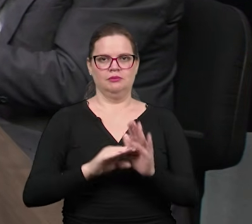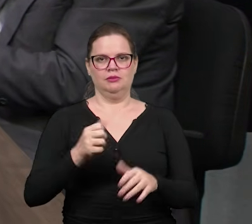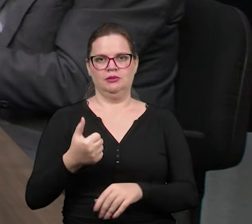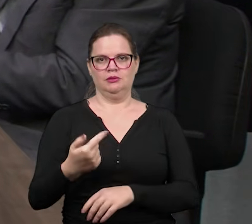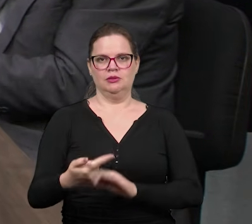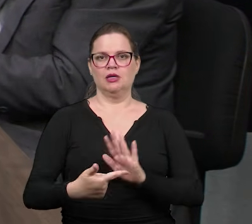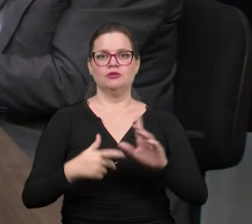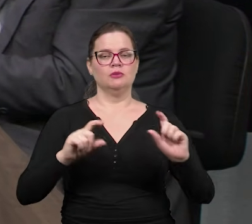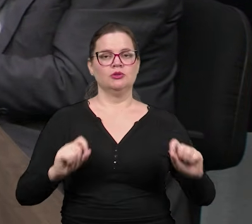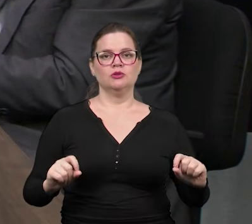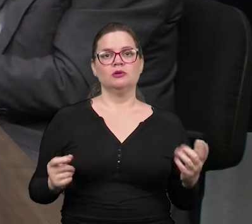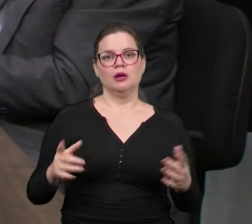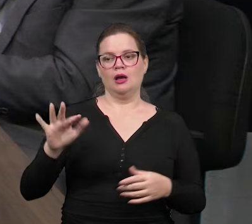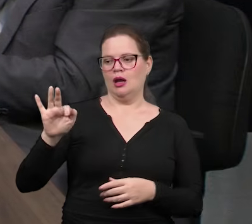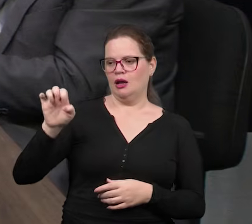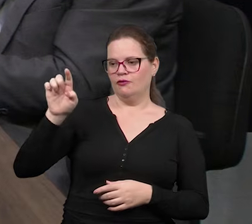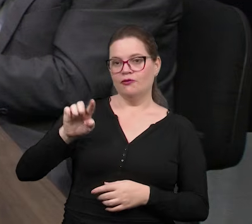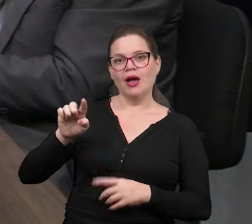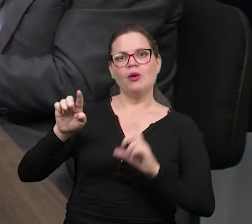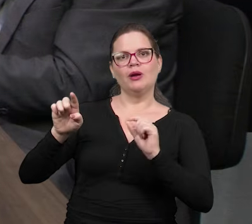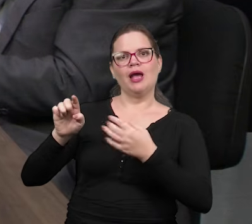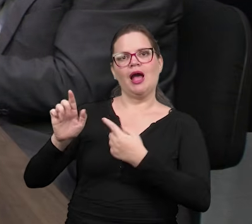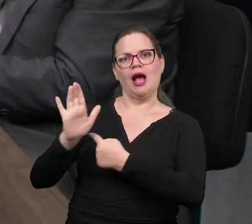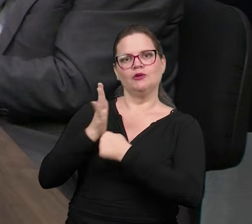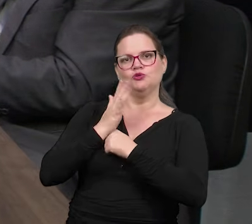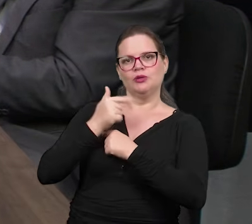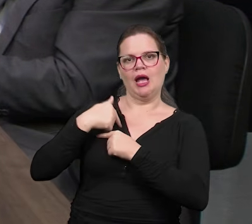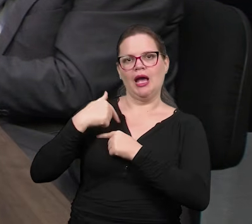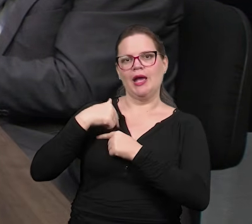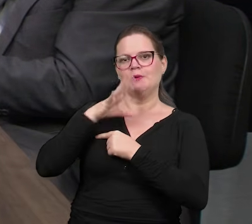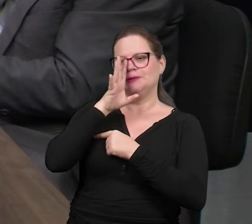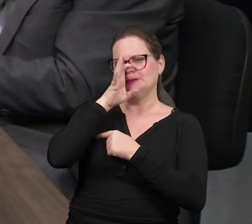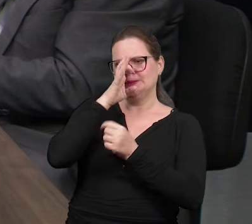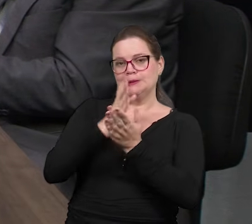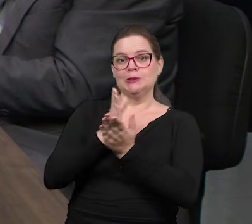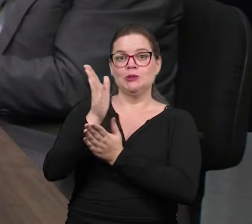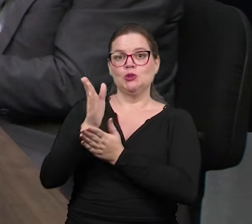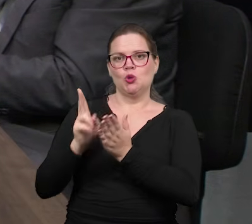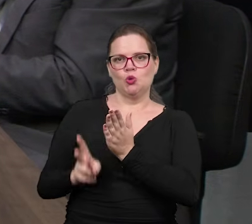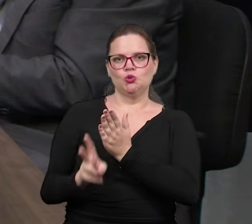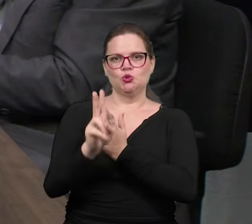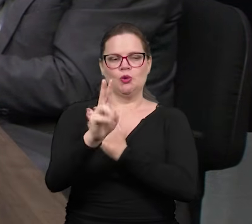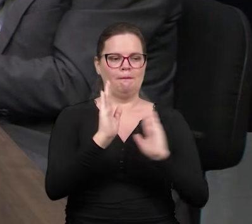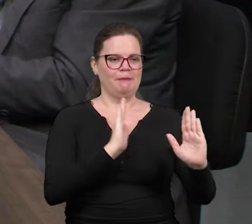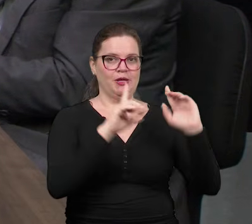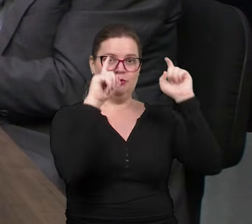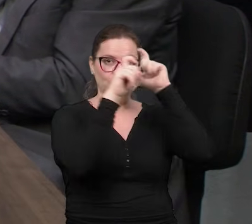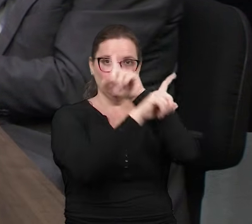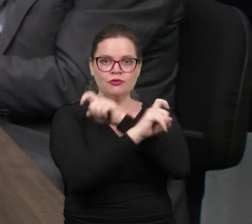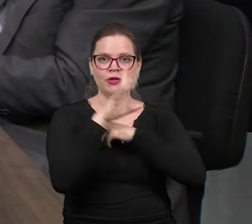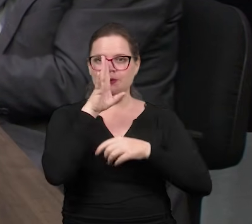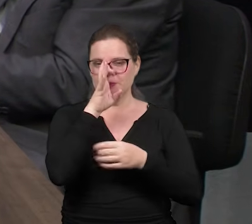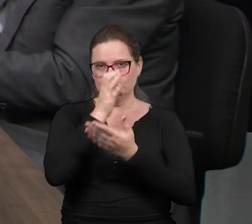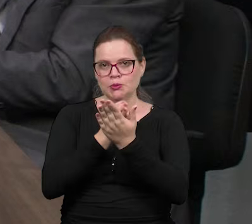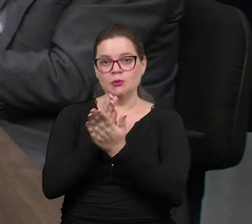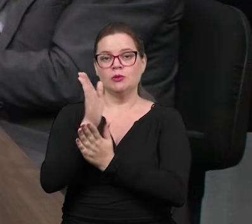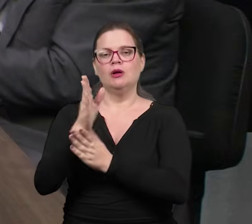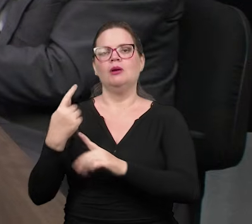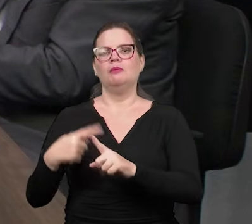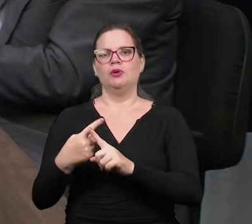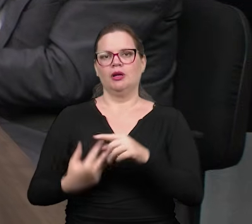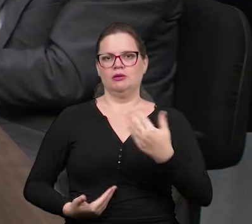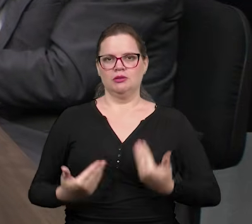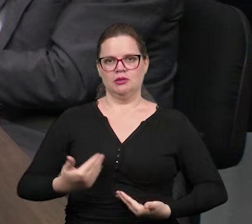também nos ajuda a perseverar nas dificuldades. O justo virá da fé, se ele recuar, minha alma não tem prazer